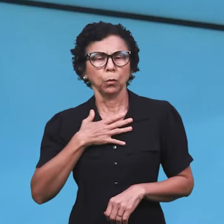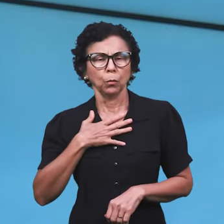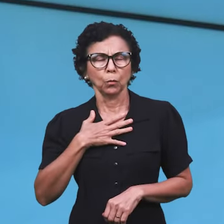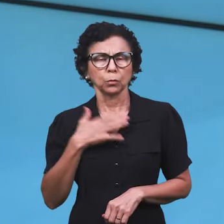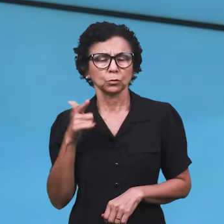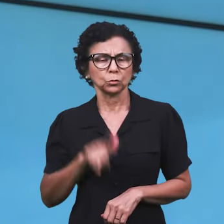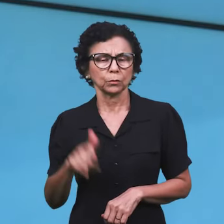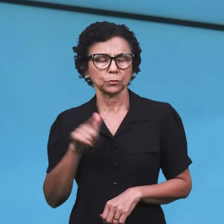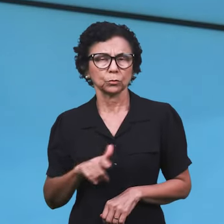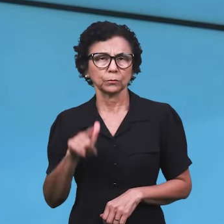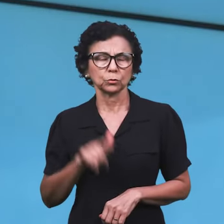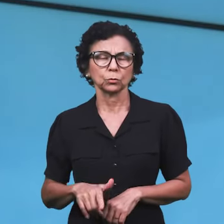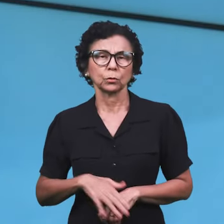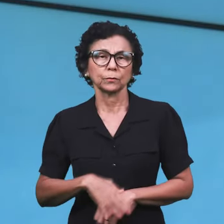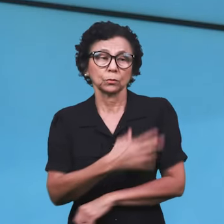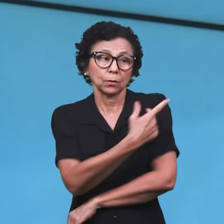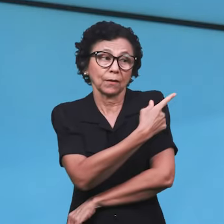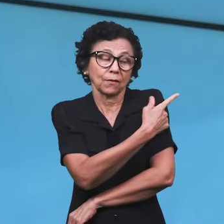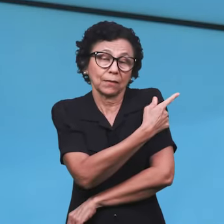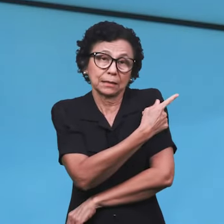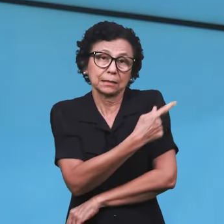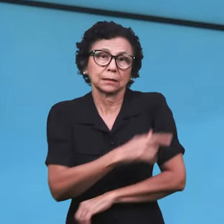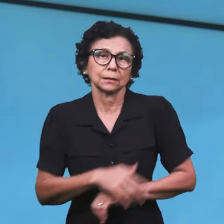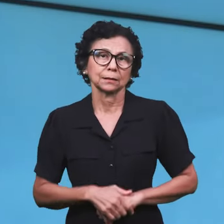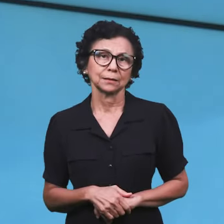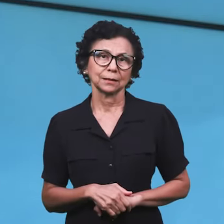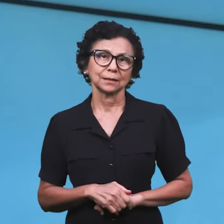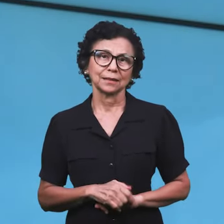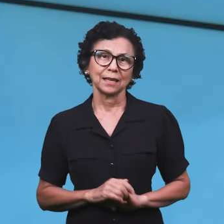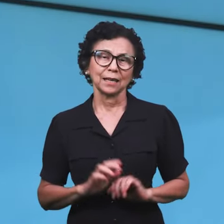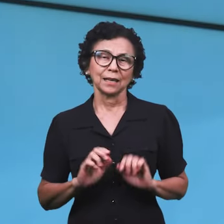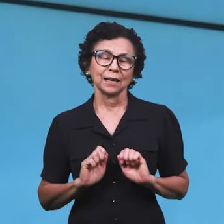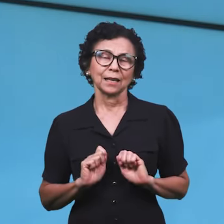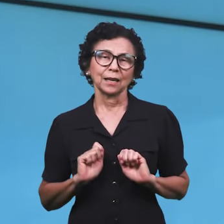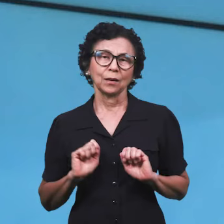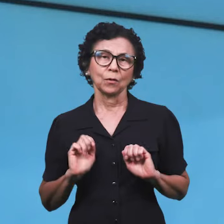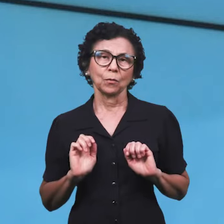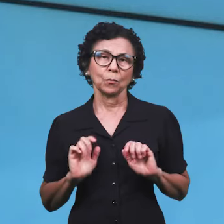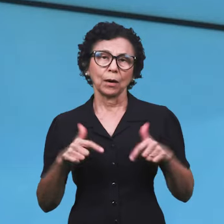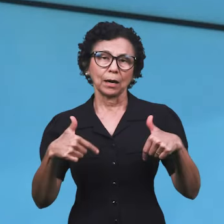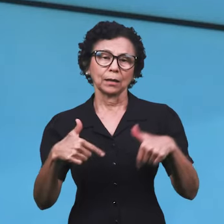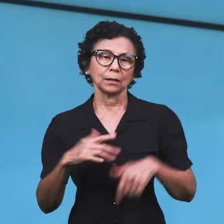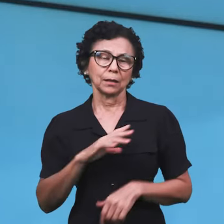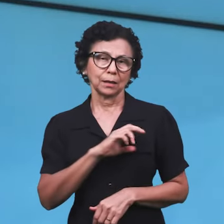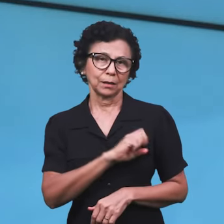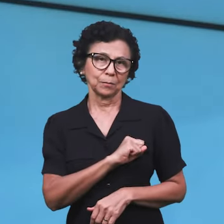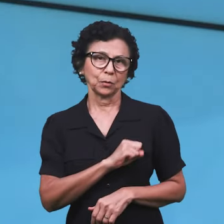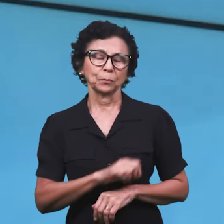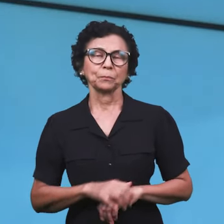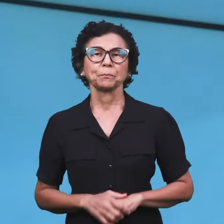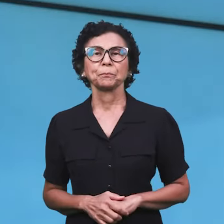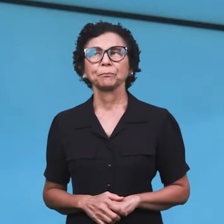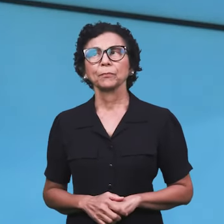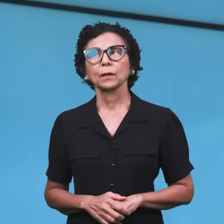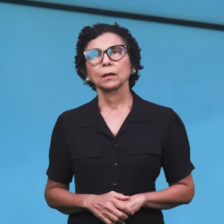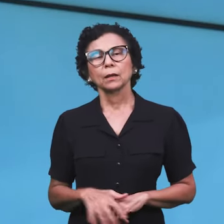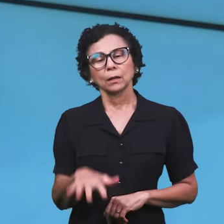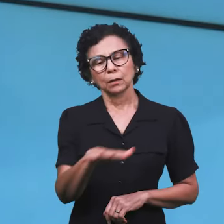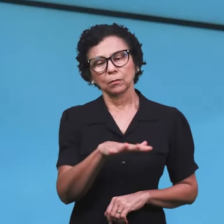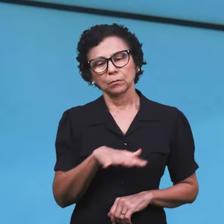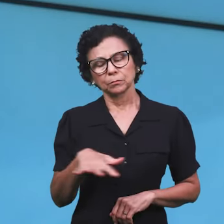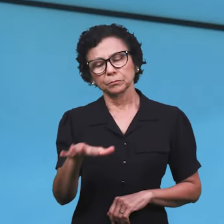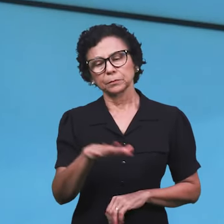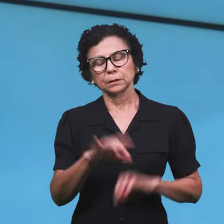a vacinação, eu falo que é um gesto de amor, você vacinar seu filho. Então, é vacinar o seu filho, criar um ambiente